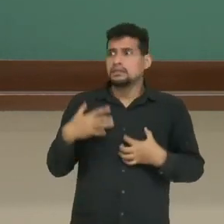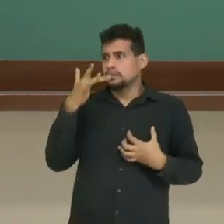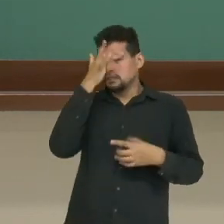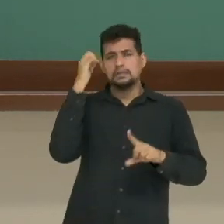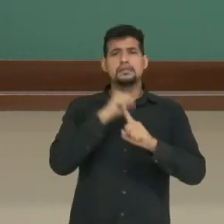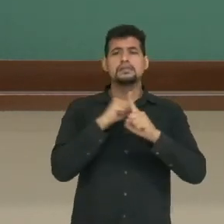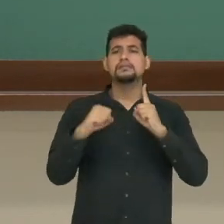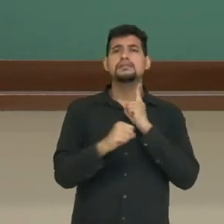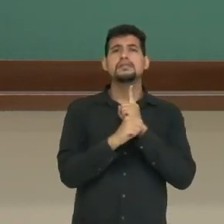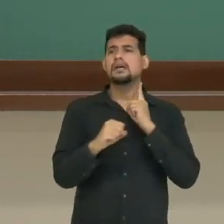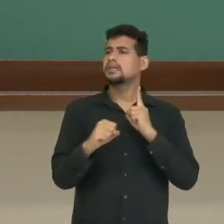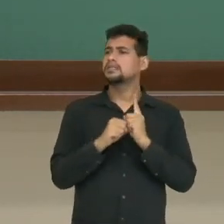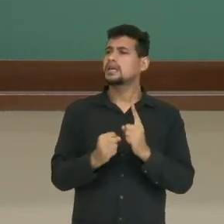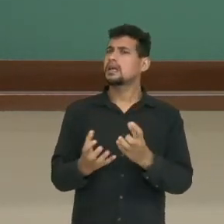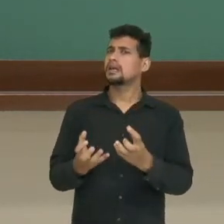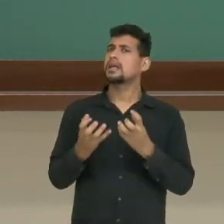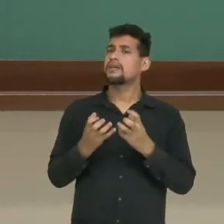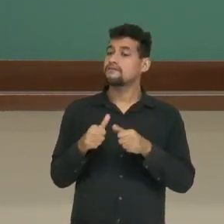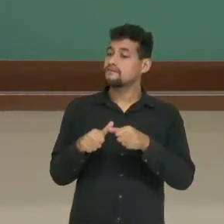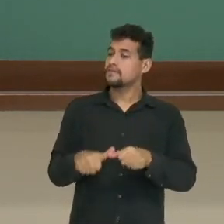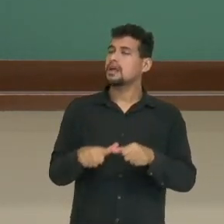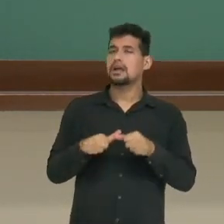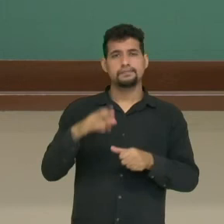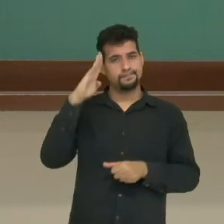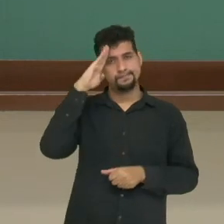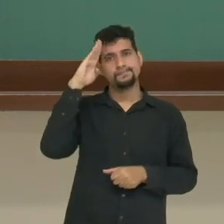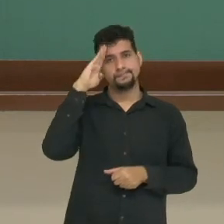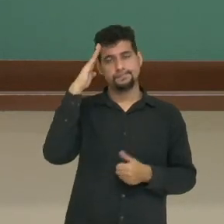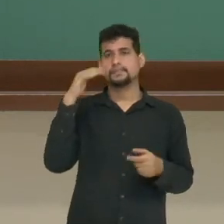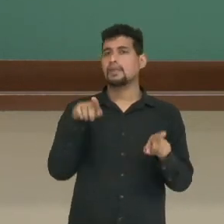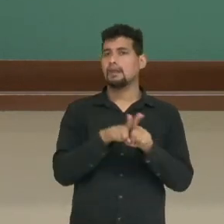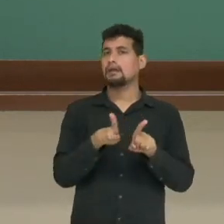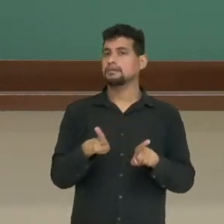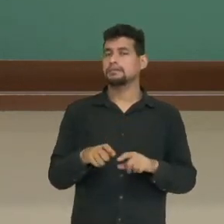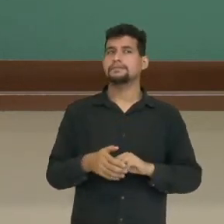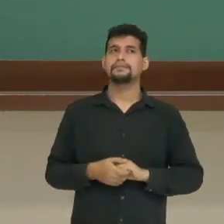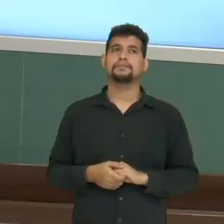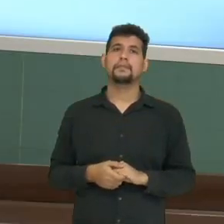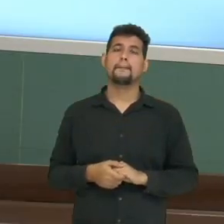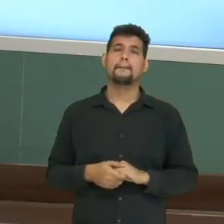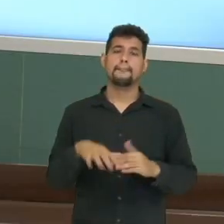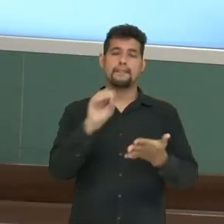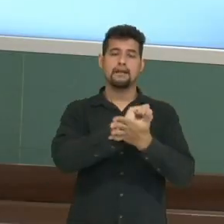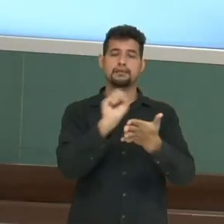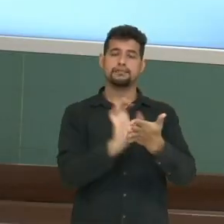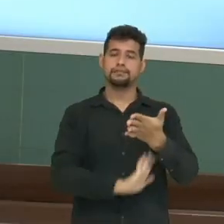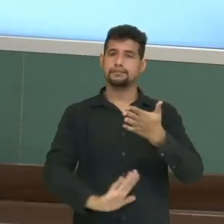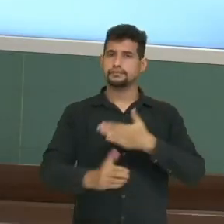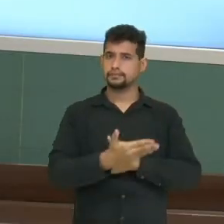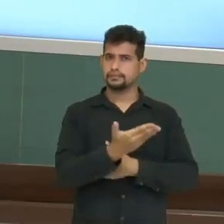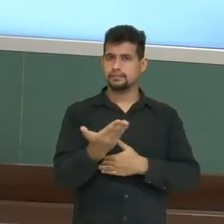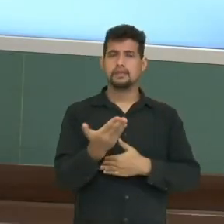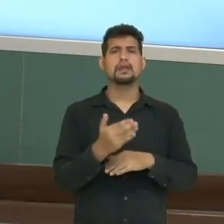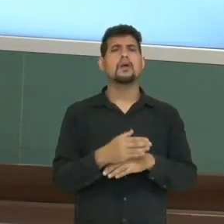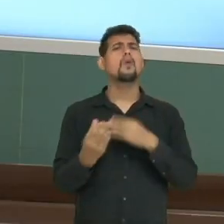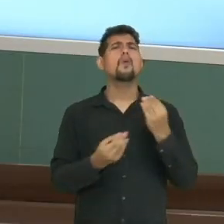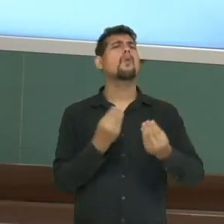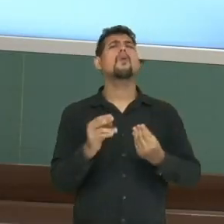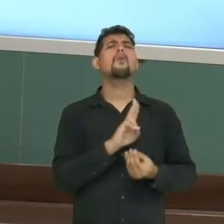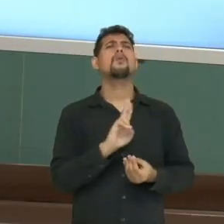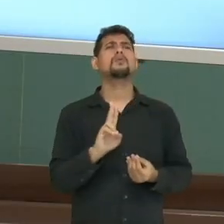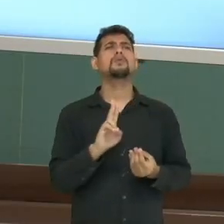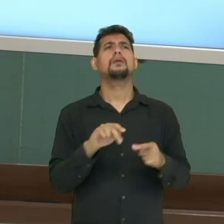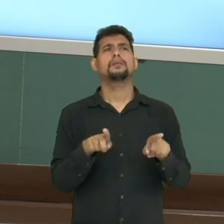sociedade ainda defendesse a permanência dos militares no poder. Exercício para você: como a chamada